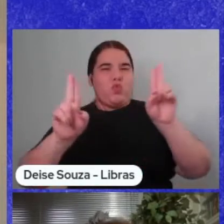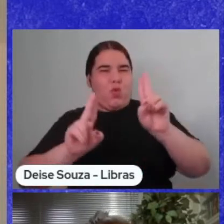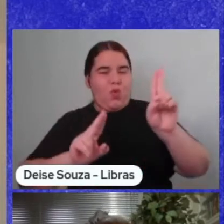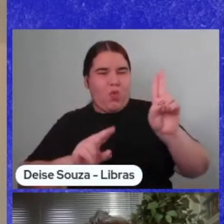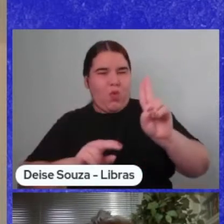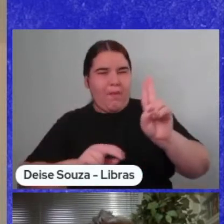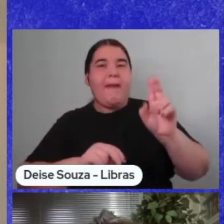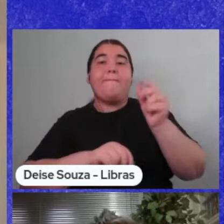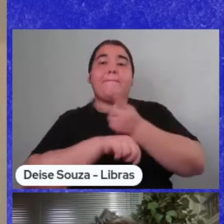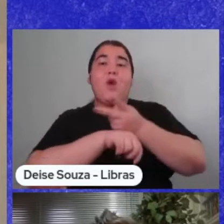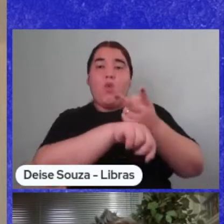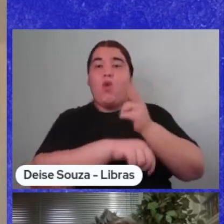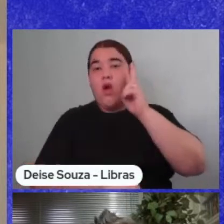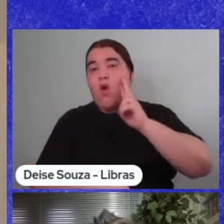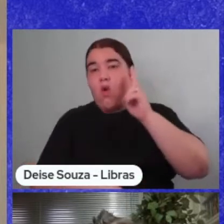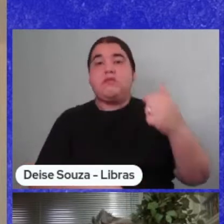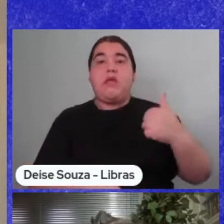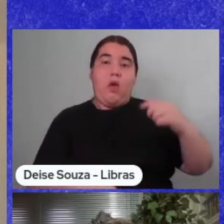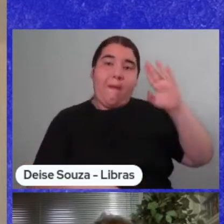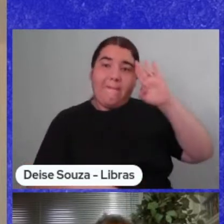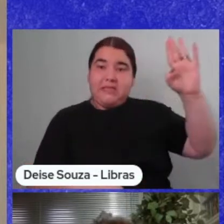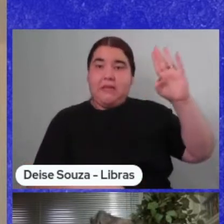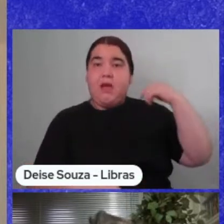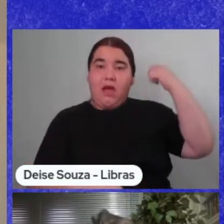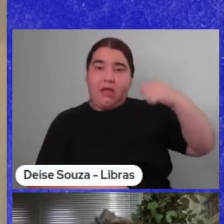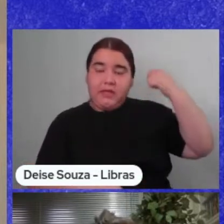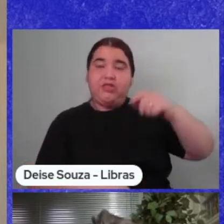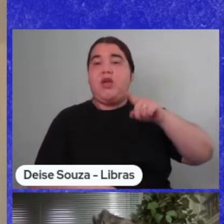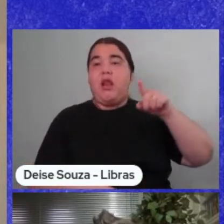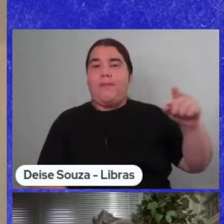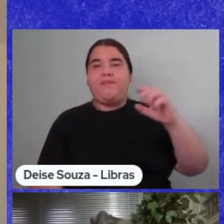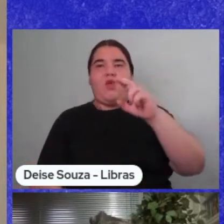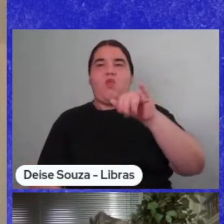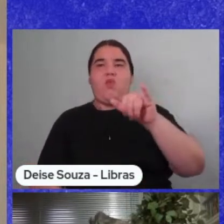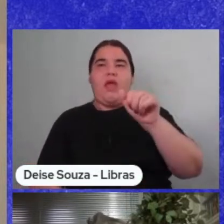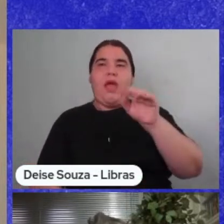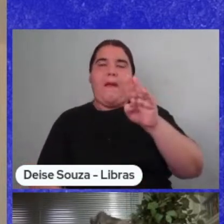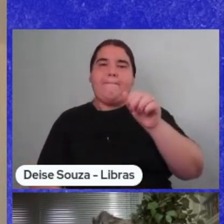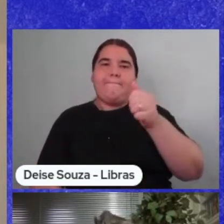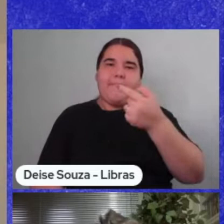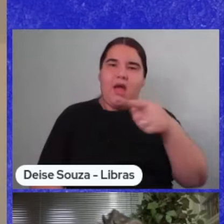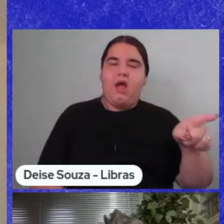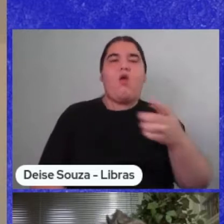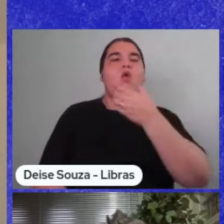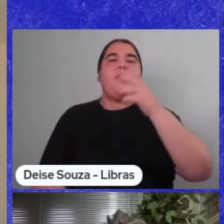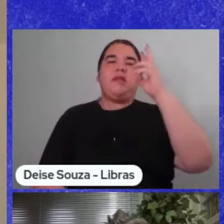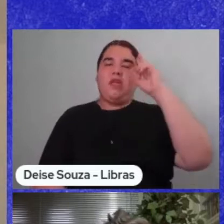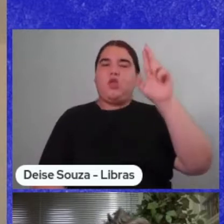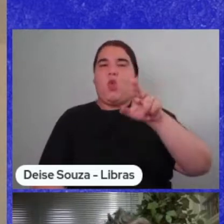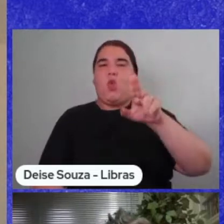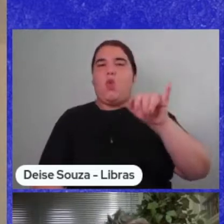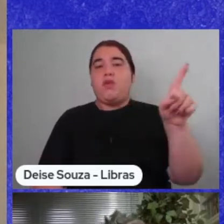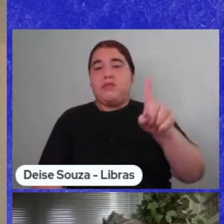protagonista. Um filme chamado Ausência, lá de Cuiabá, do diretor Luiz Marchetti, também foi a